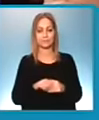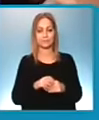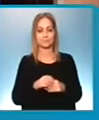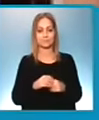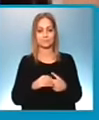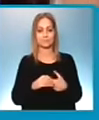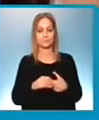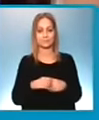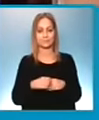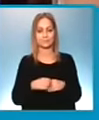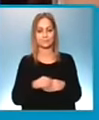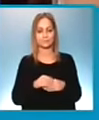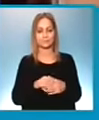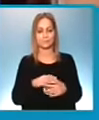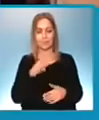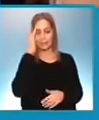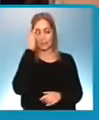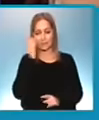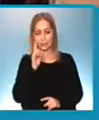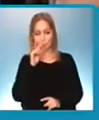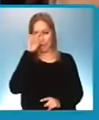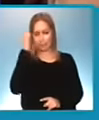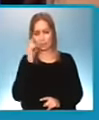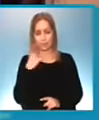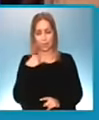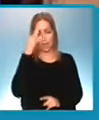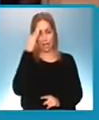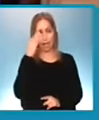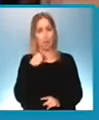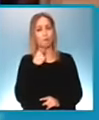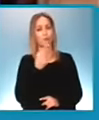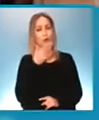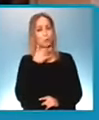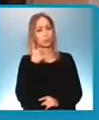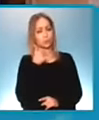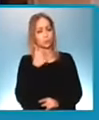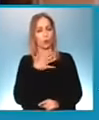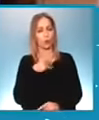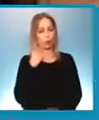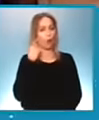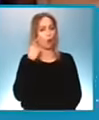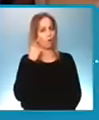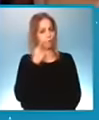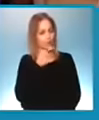Não é muito fácil, nem muito difícil. Acho que você tem uma voz muito bonita, gosto muito de ouvir cantar.